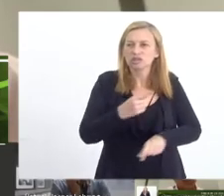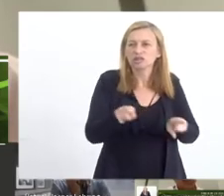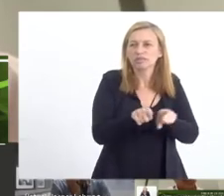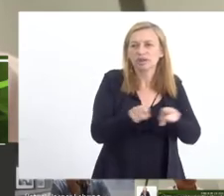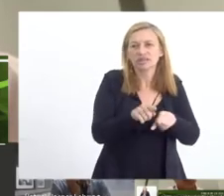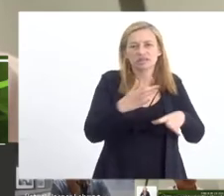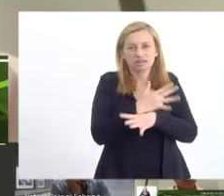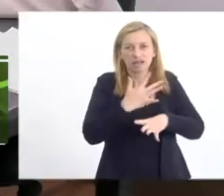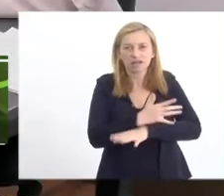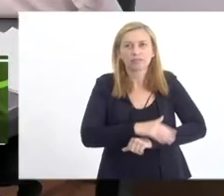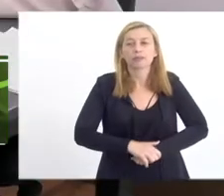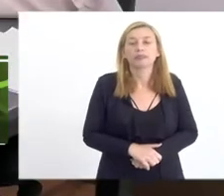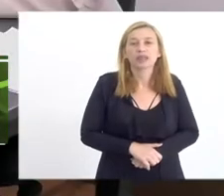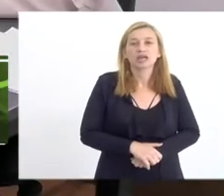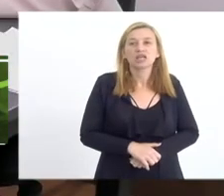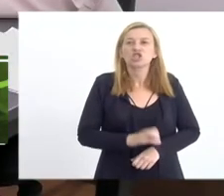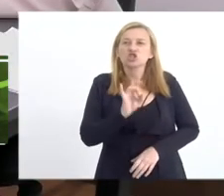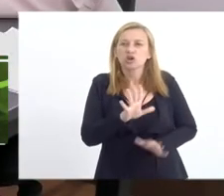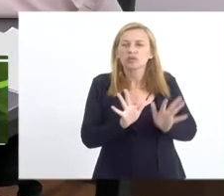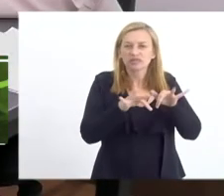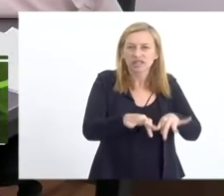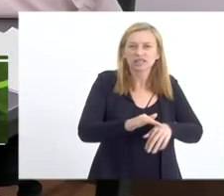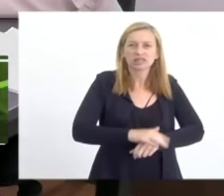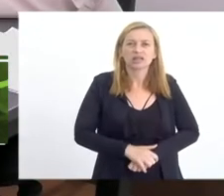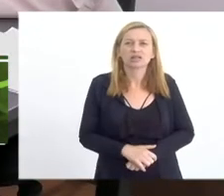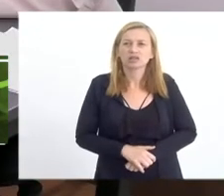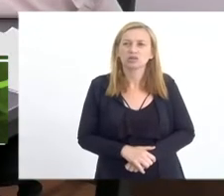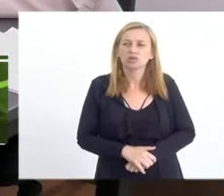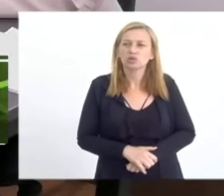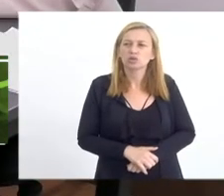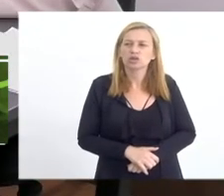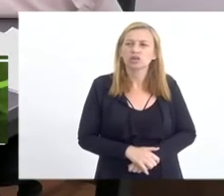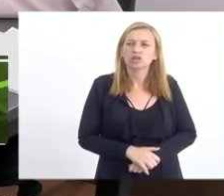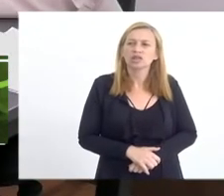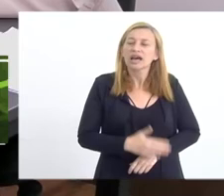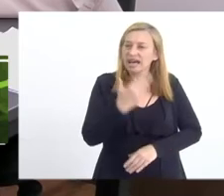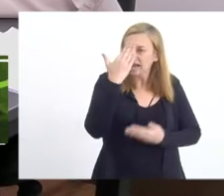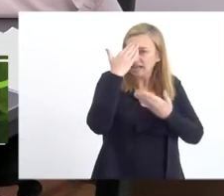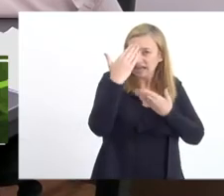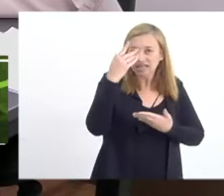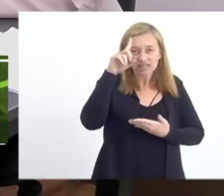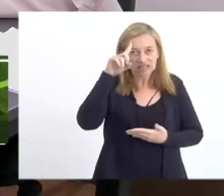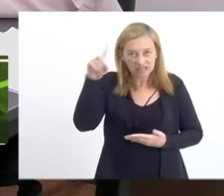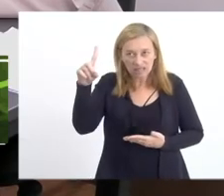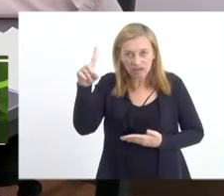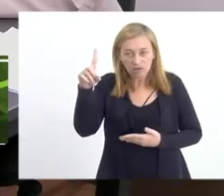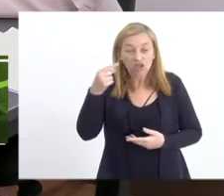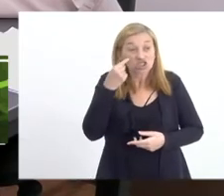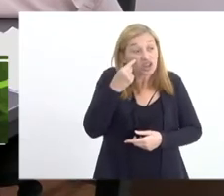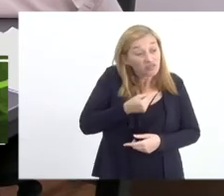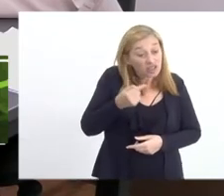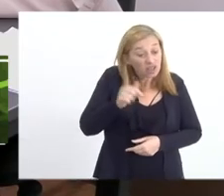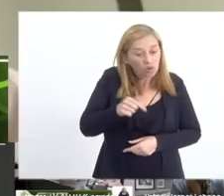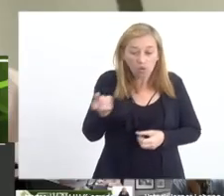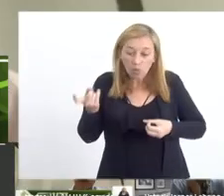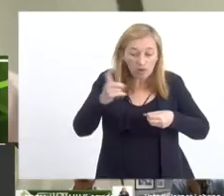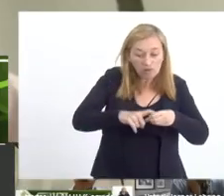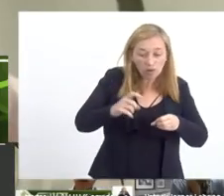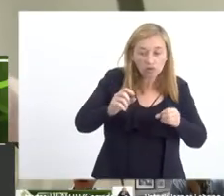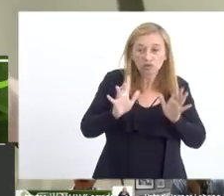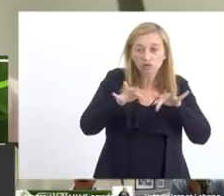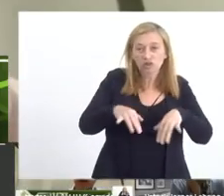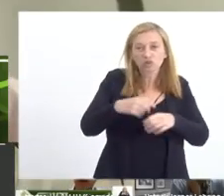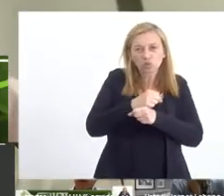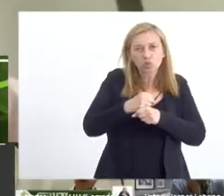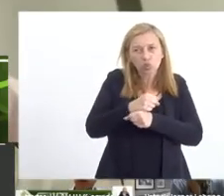cidade. Eu acho que só para fechar, o que a gente está, graças a Deus, de uma certa forma, está vendo com essa volta no fim do ano,